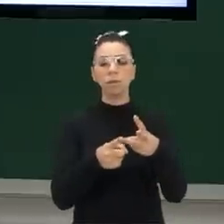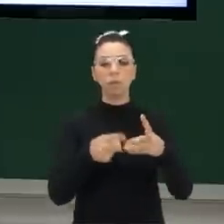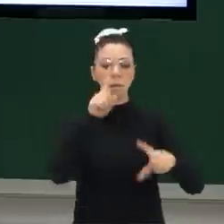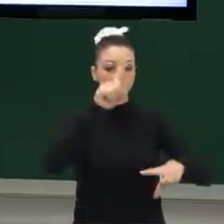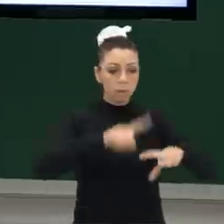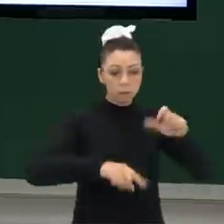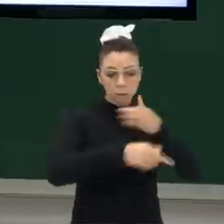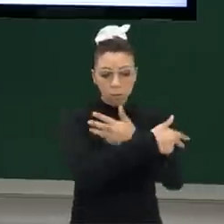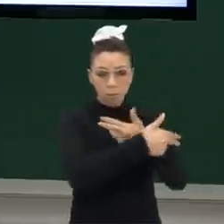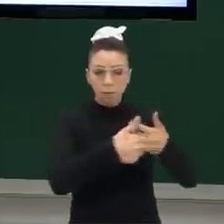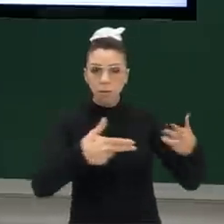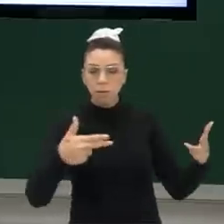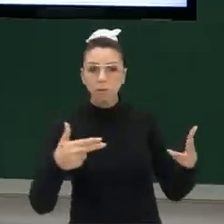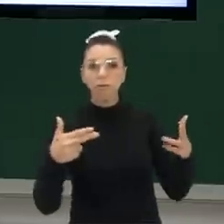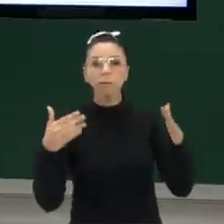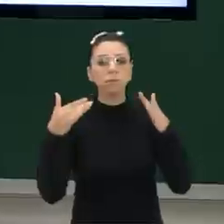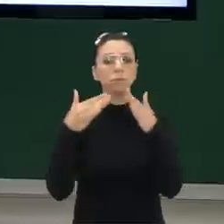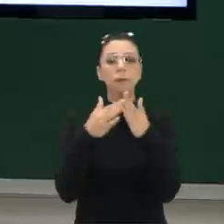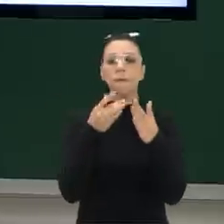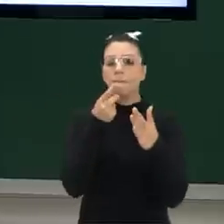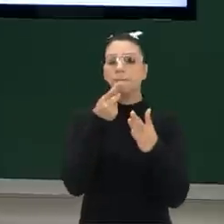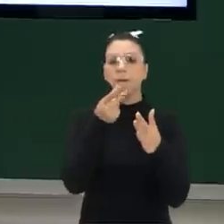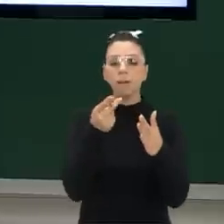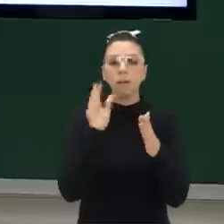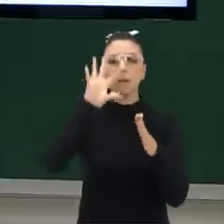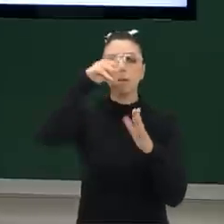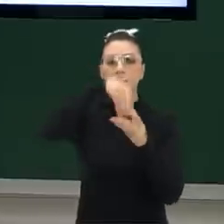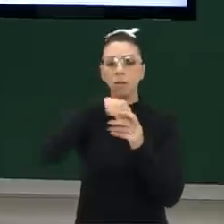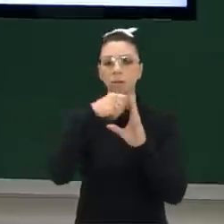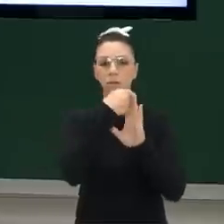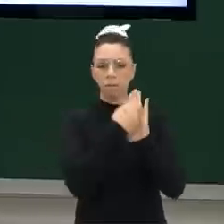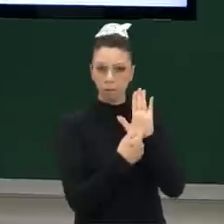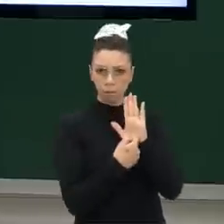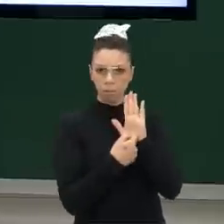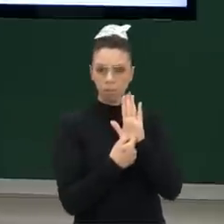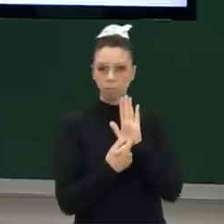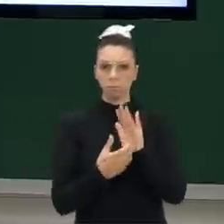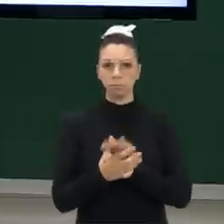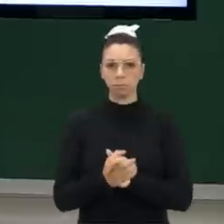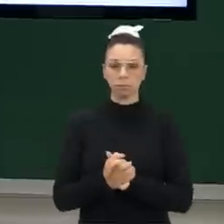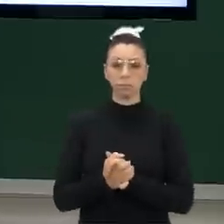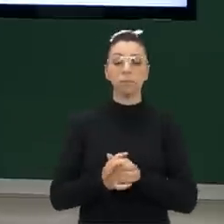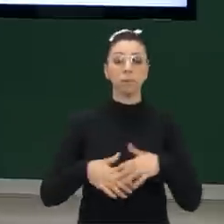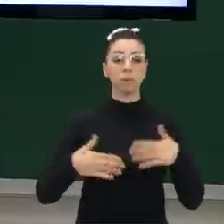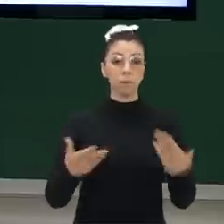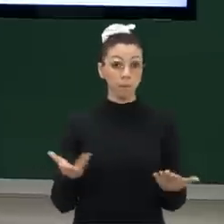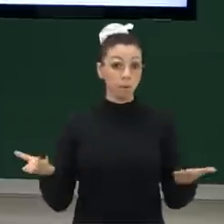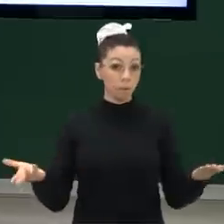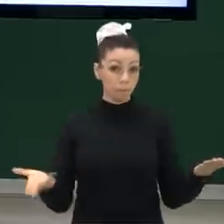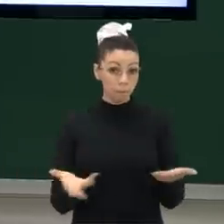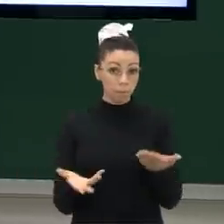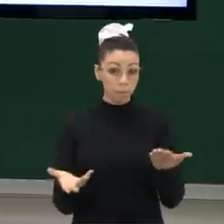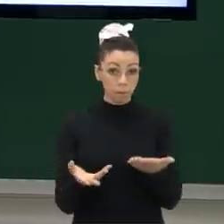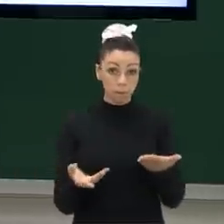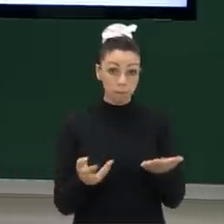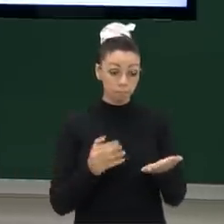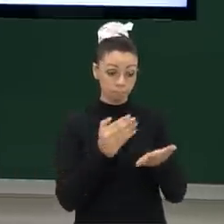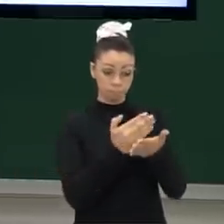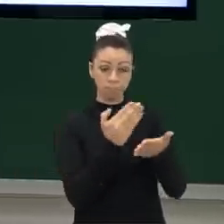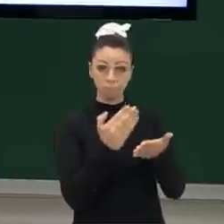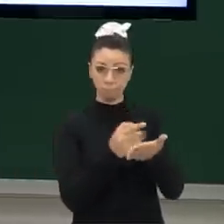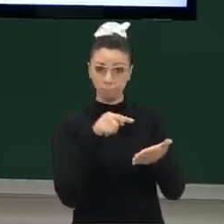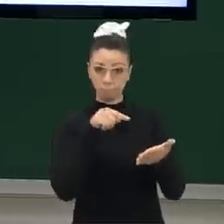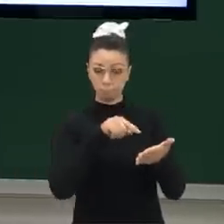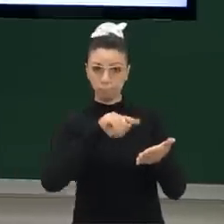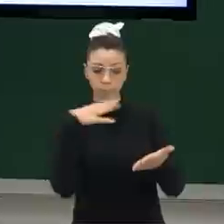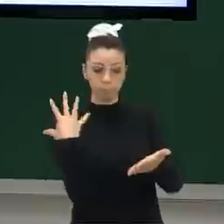mobílias citadas nesse texto? Você consegue identificar? Então agora, lá no seu caderno,